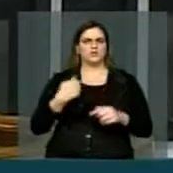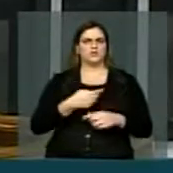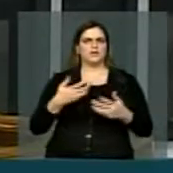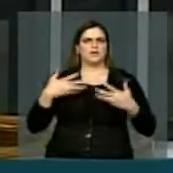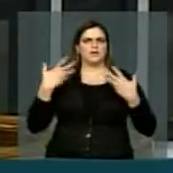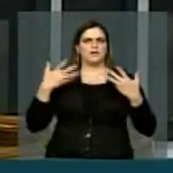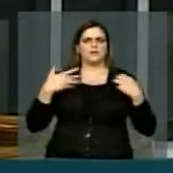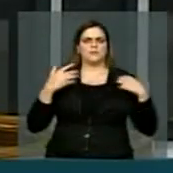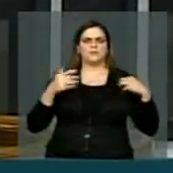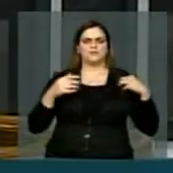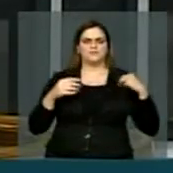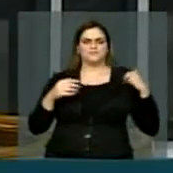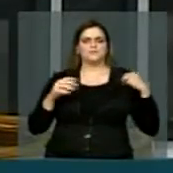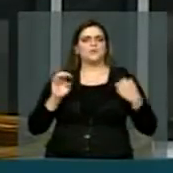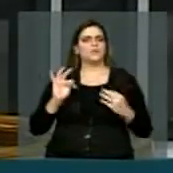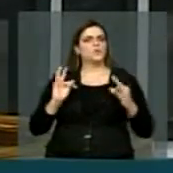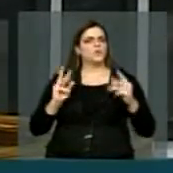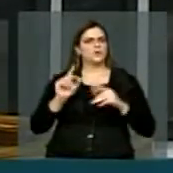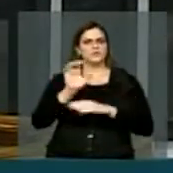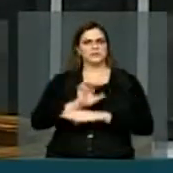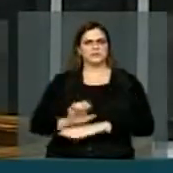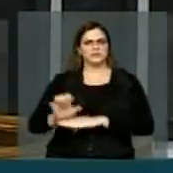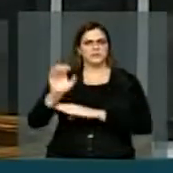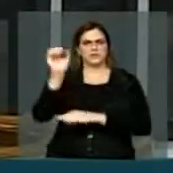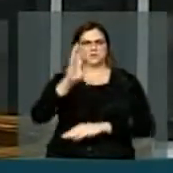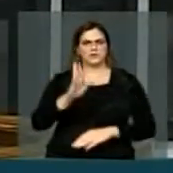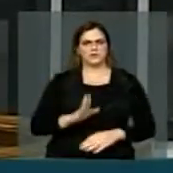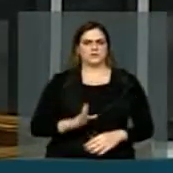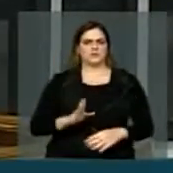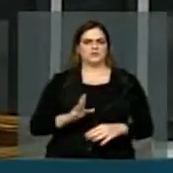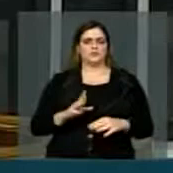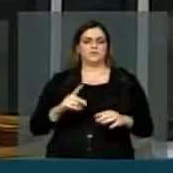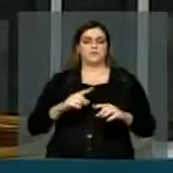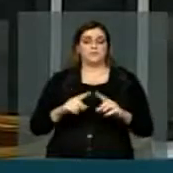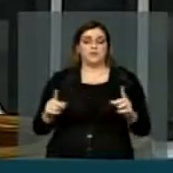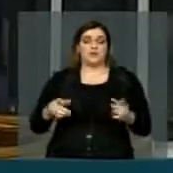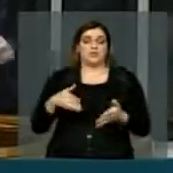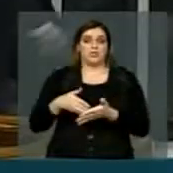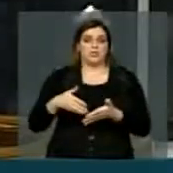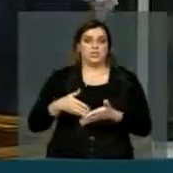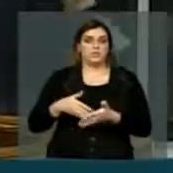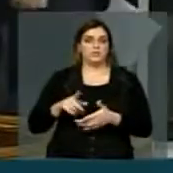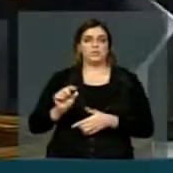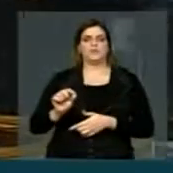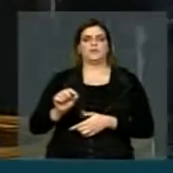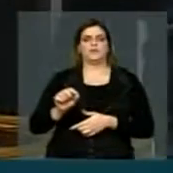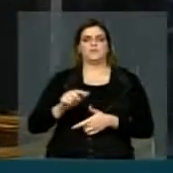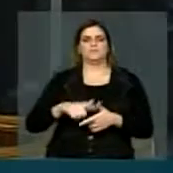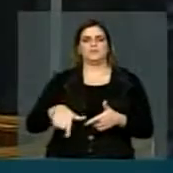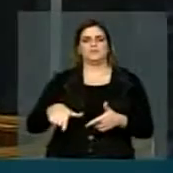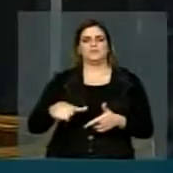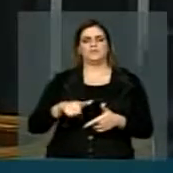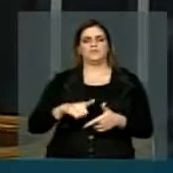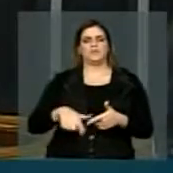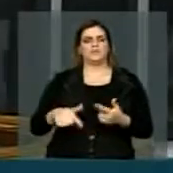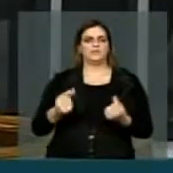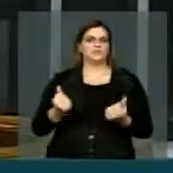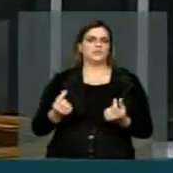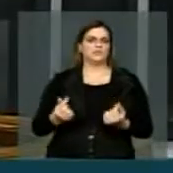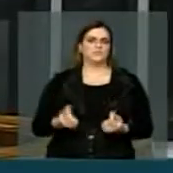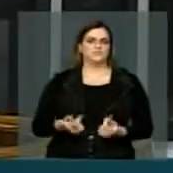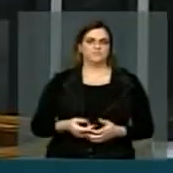os estados da República, da nossa federação, e que esbarramos na questão do dinheiro, na